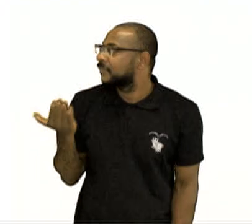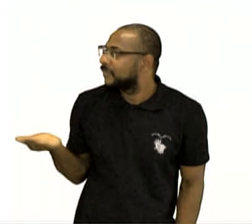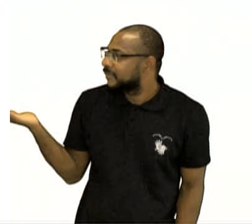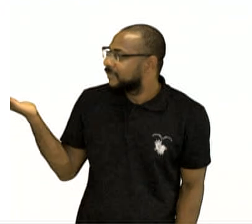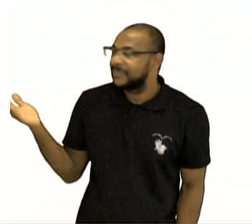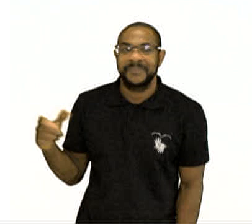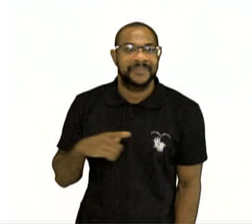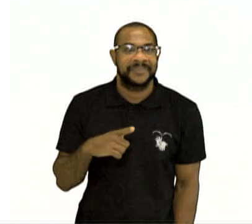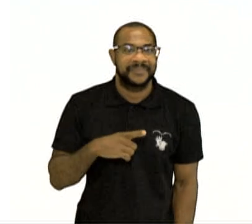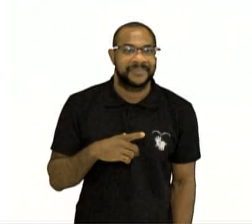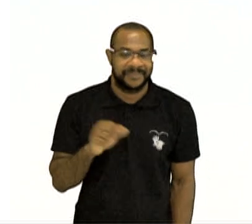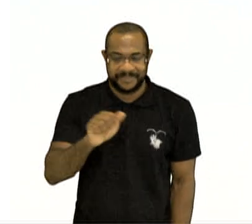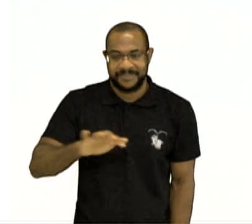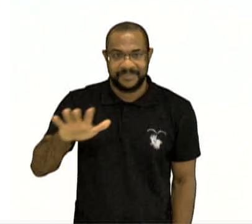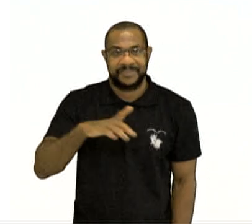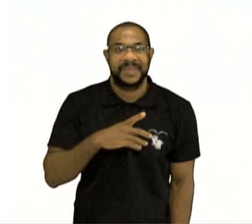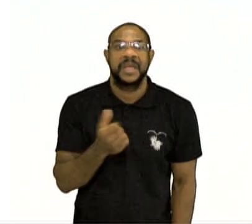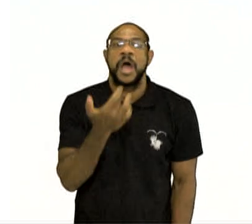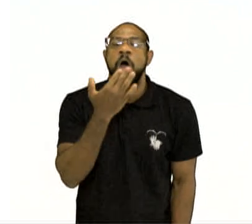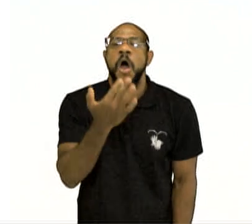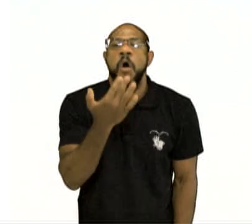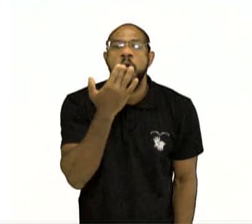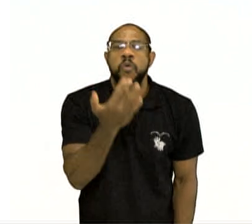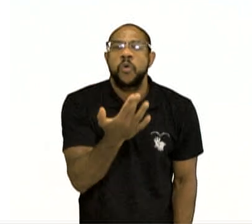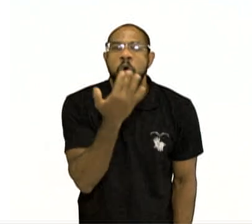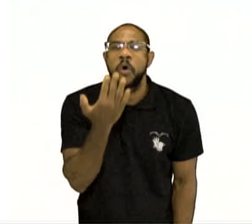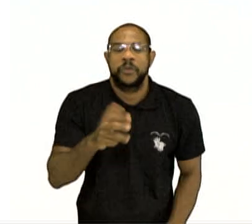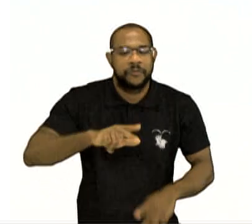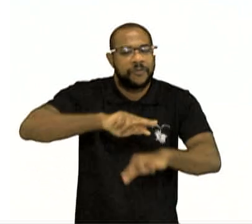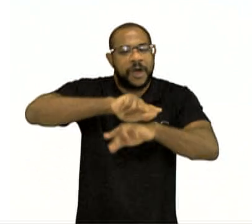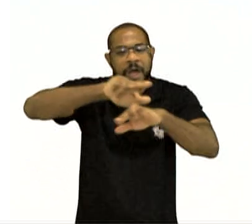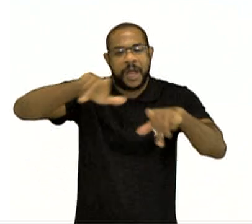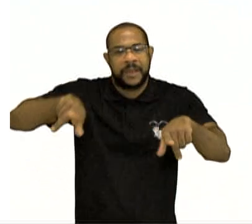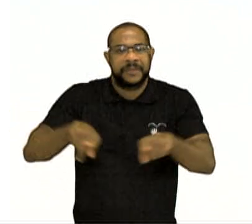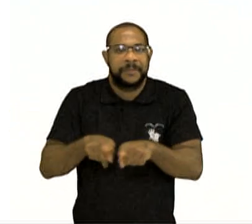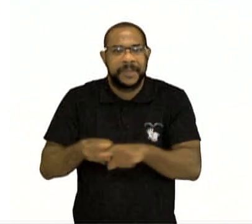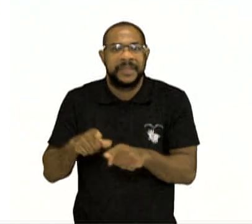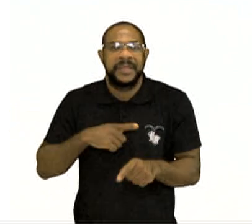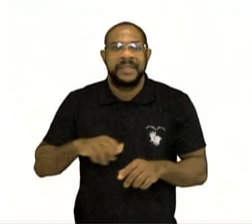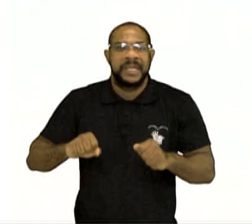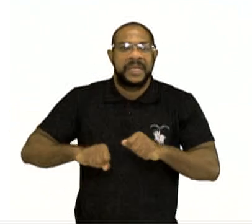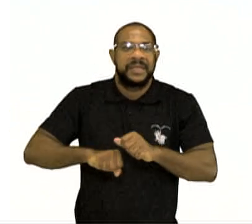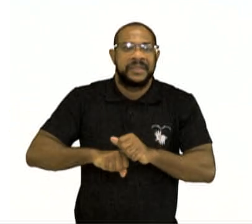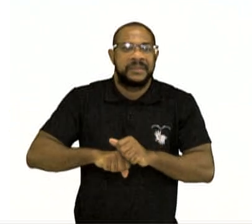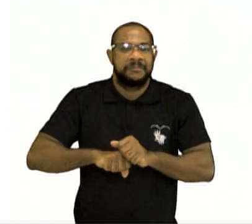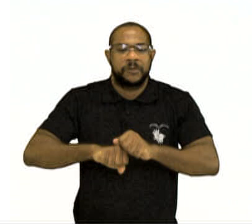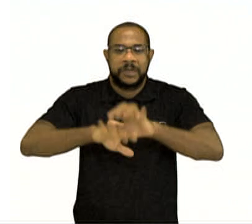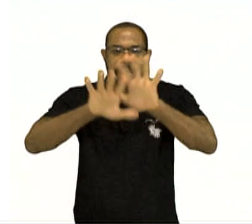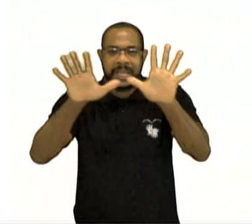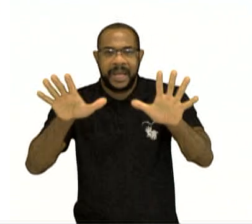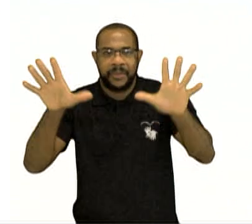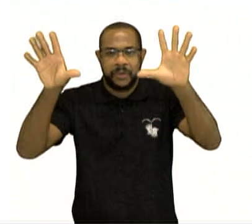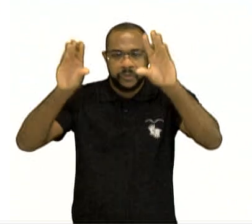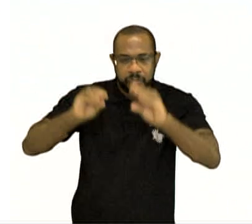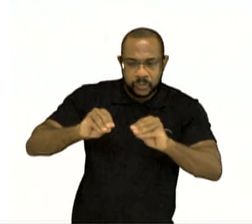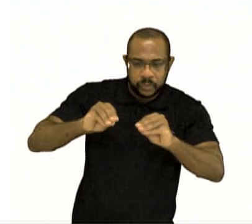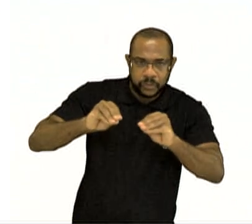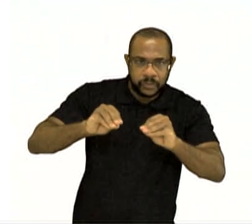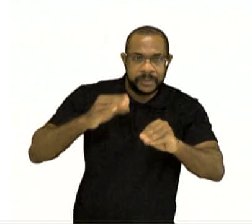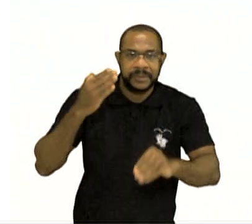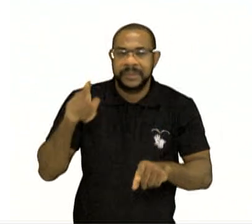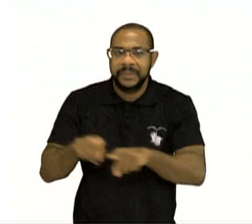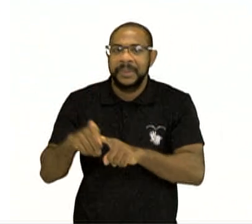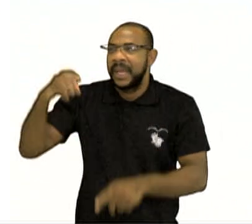cores contrastantes, o contraste de claro e escuro, a luz, né? A fonte de